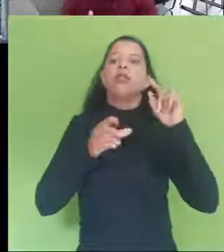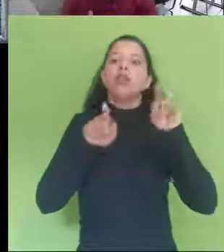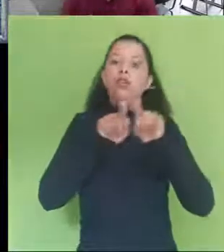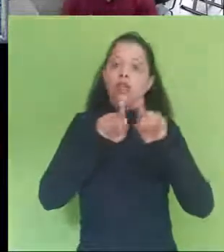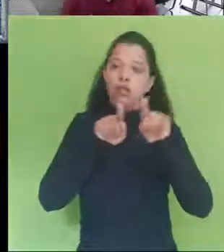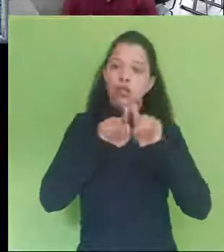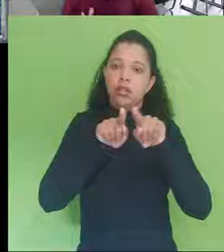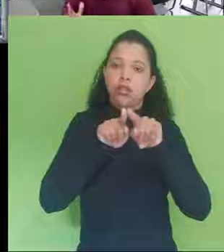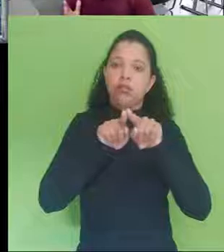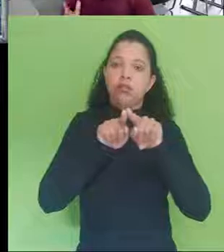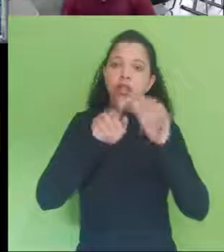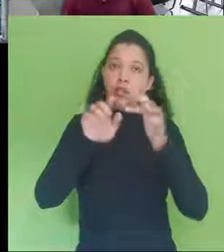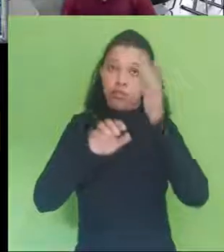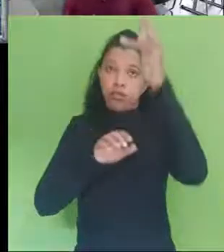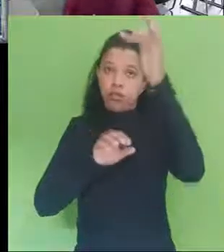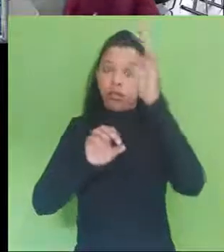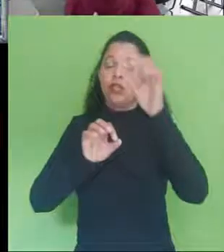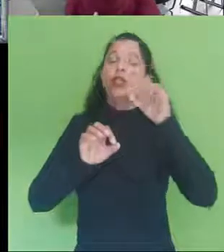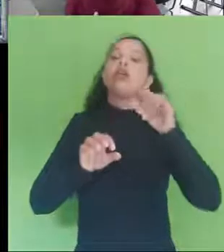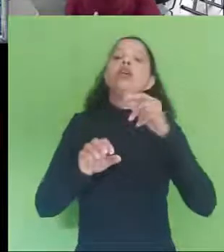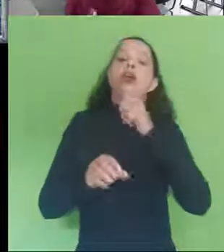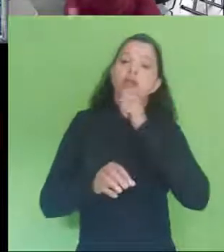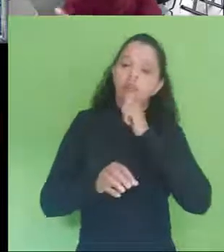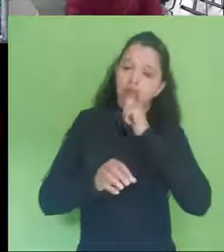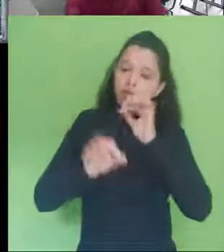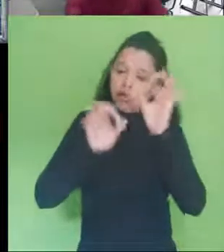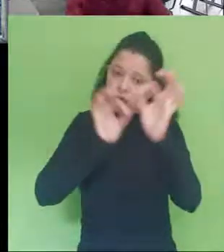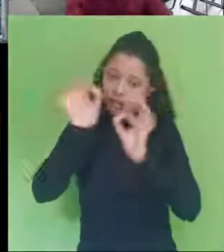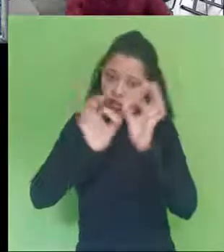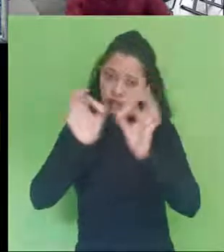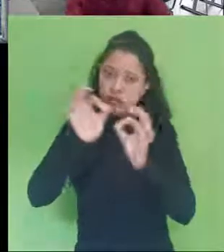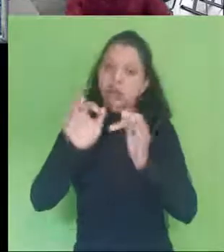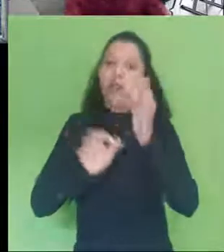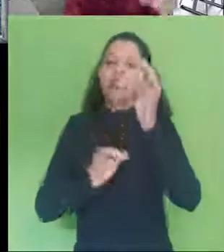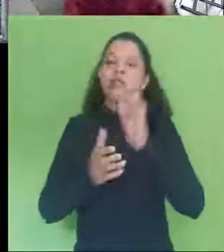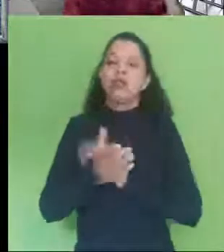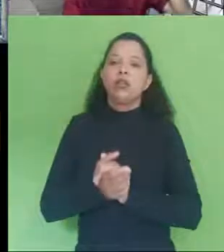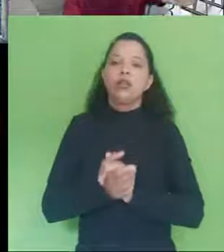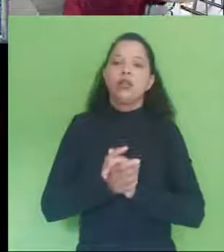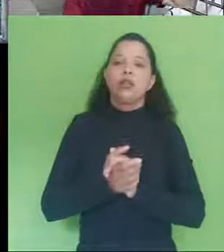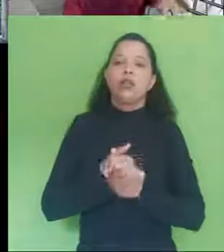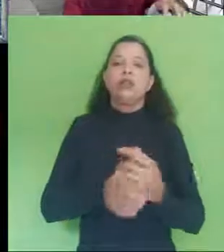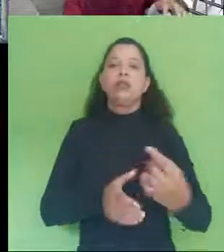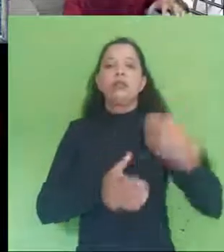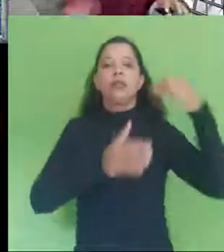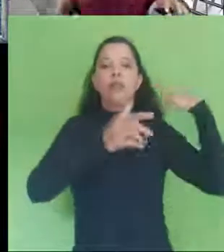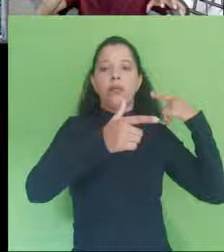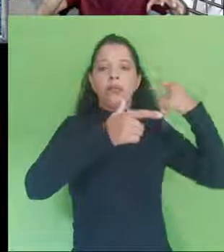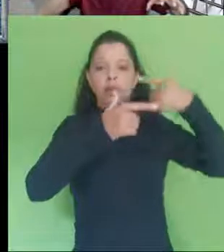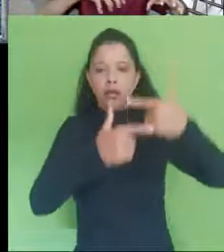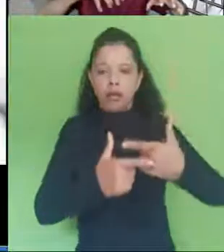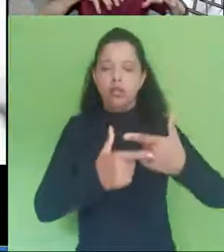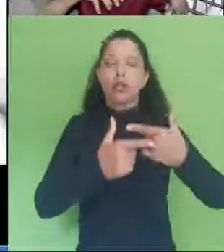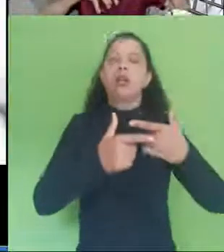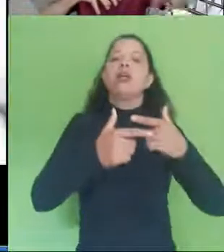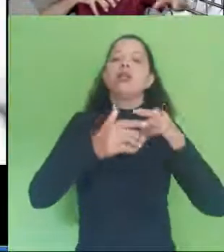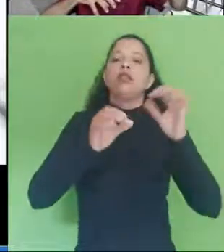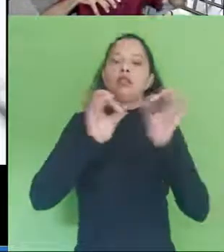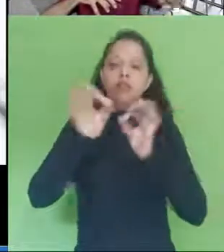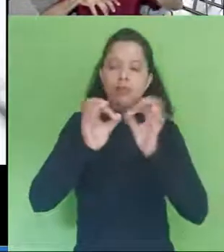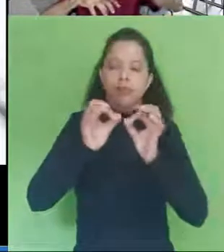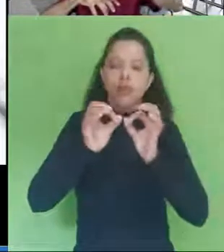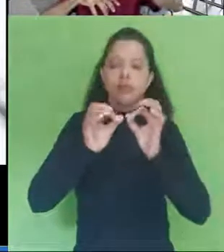gente vai fazer. A gente está fazendo o futuro. Beleza? Entendido, então, esse conceito? Passado,